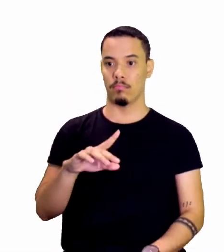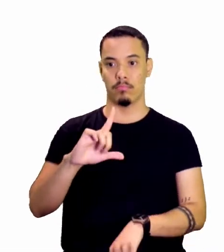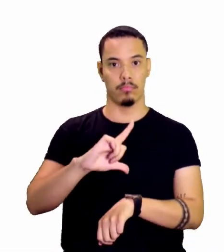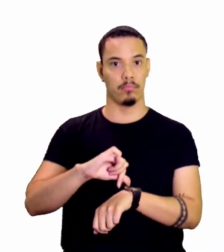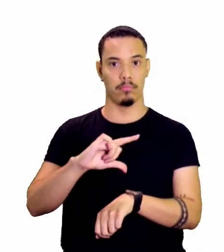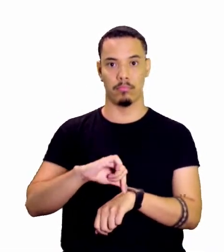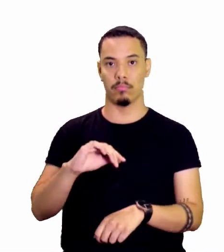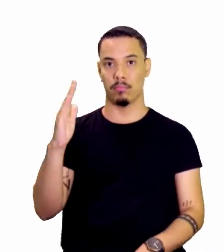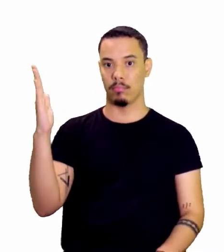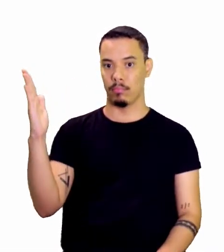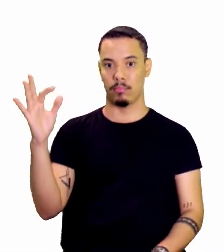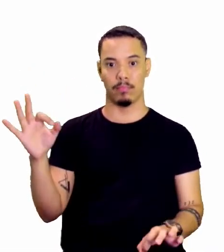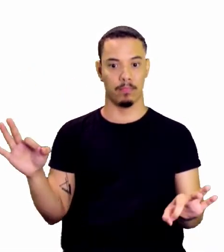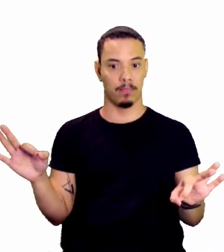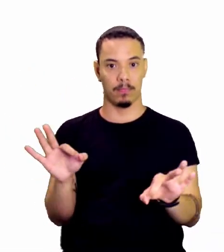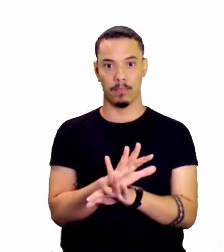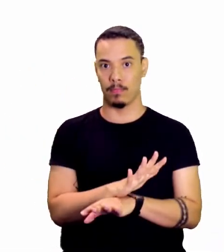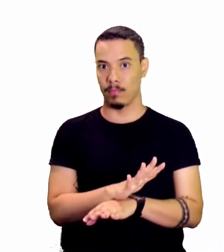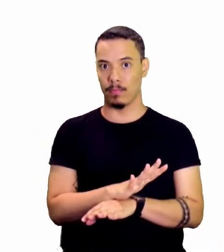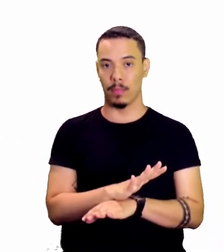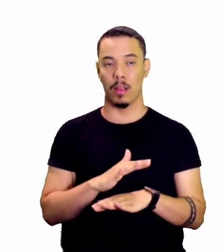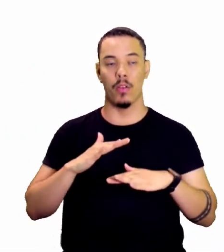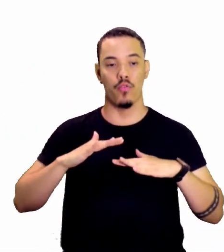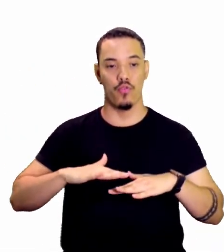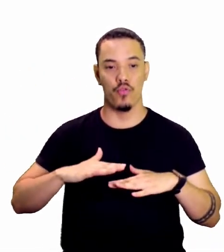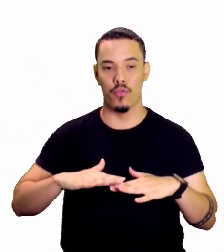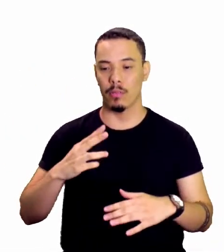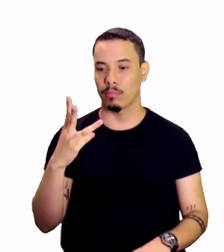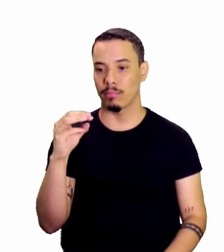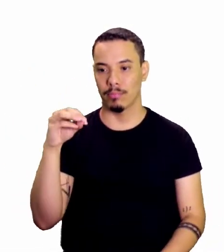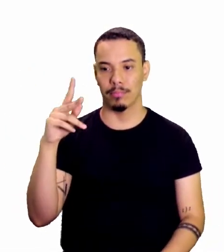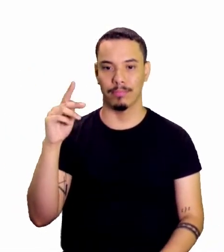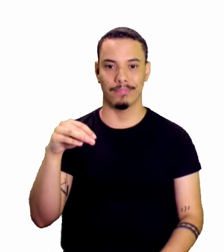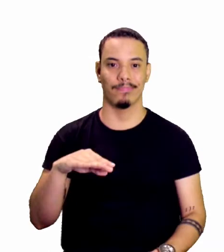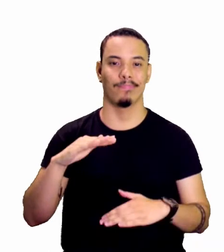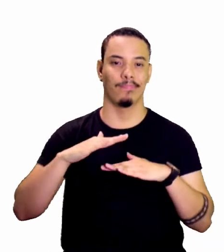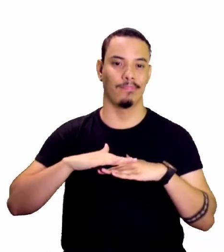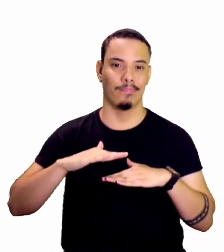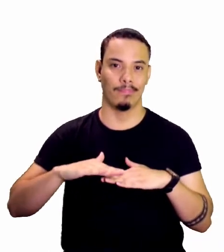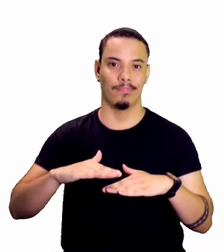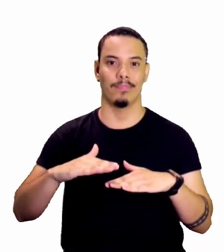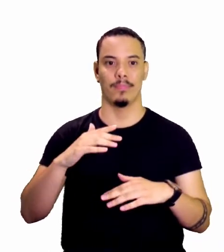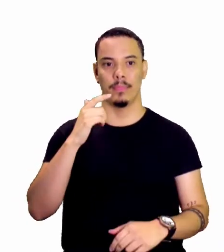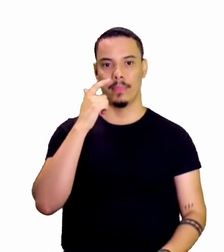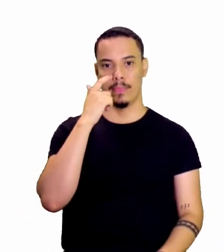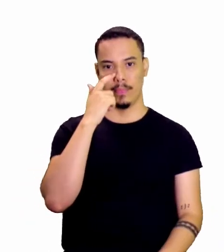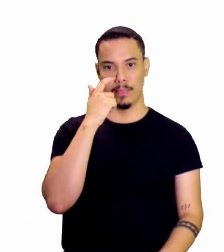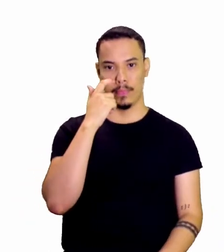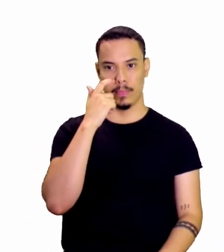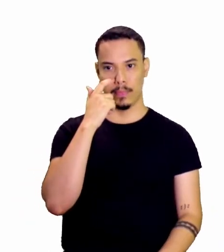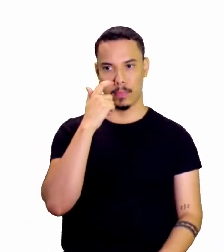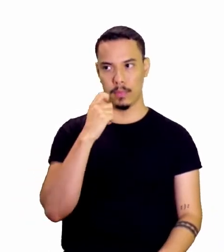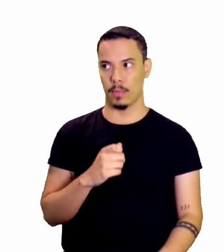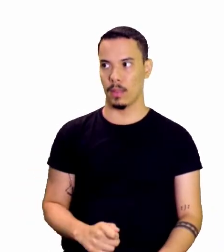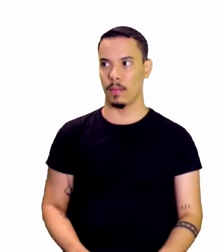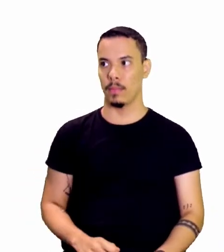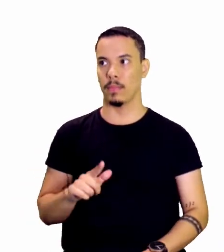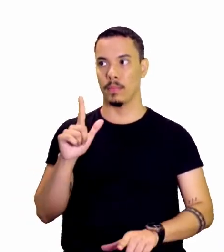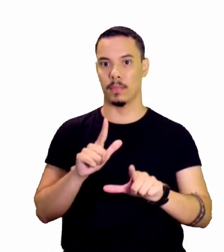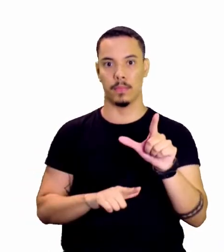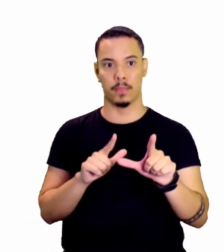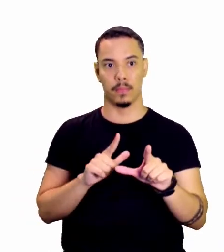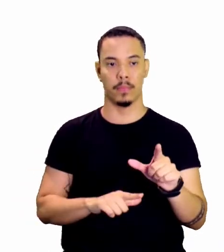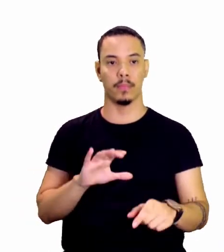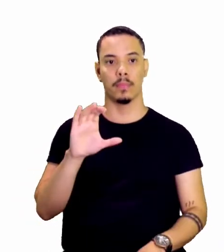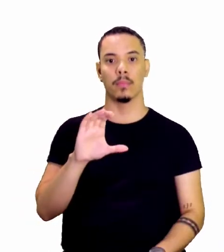hora né bem devagarzinho ele tava bem devagarzinho aí certo Olha só letras e